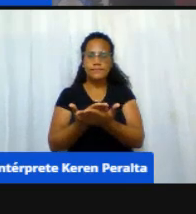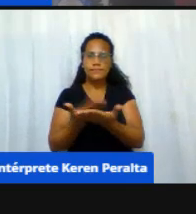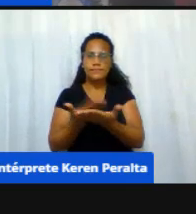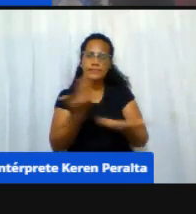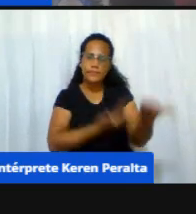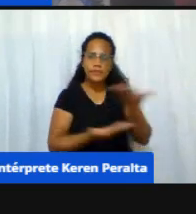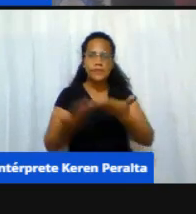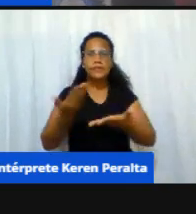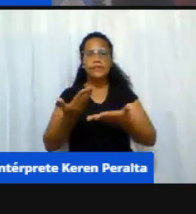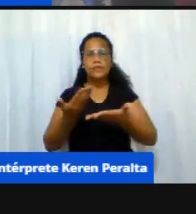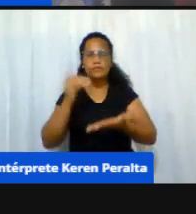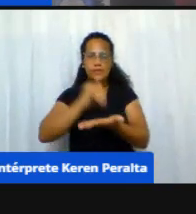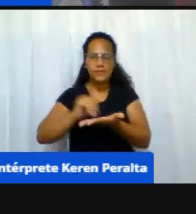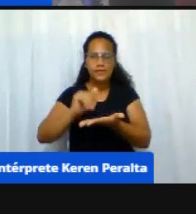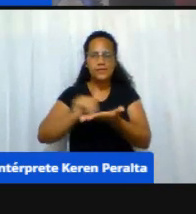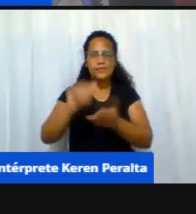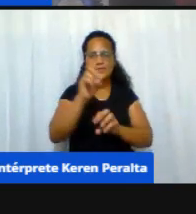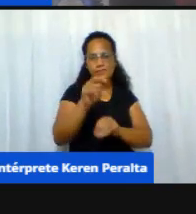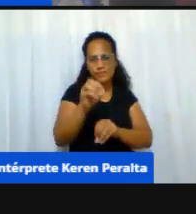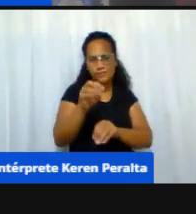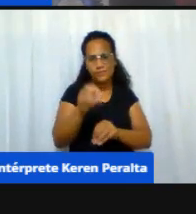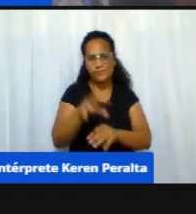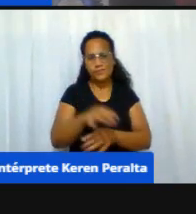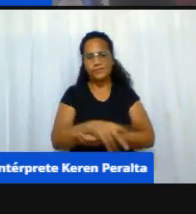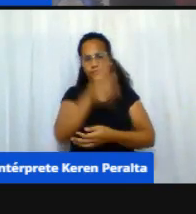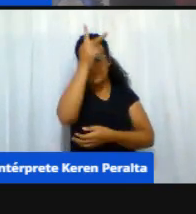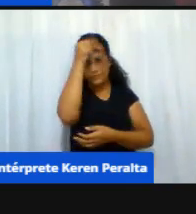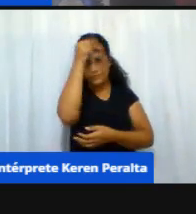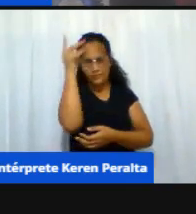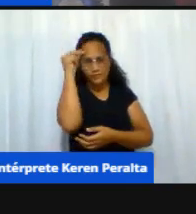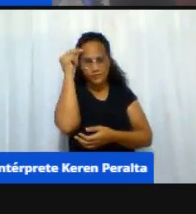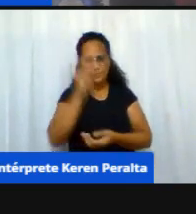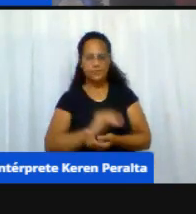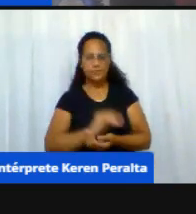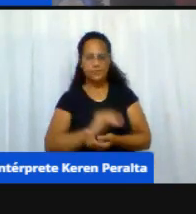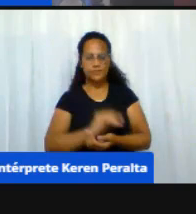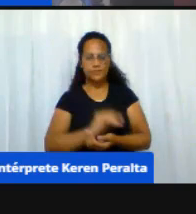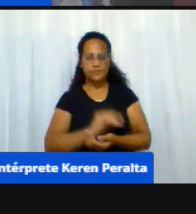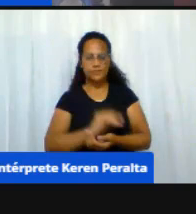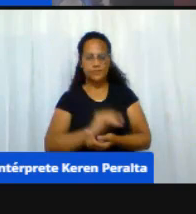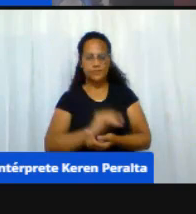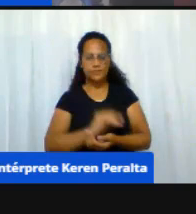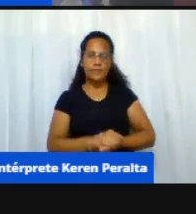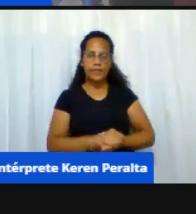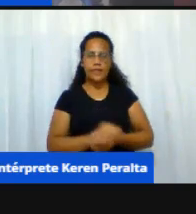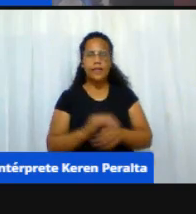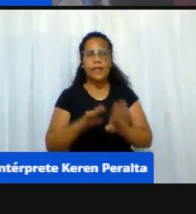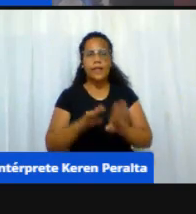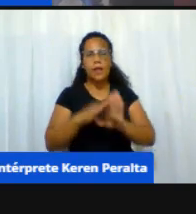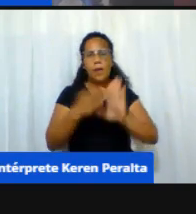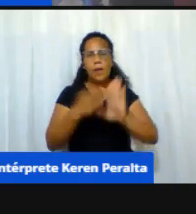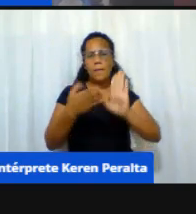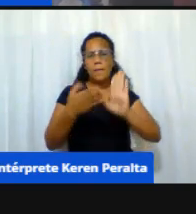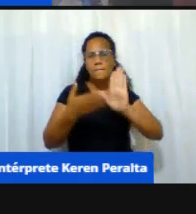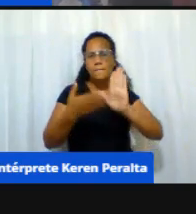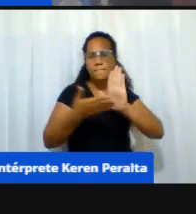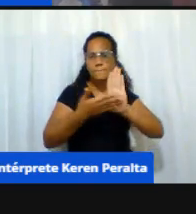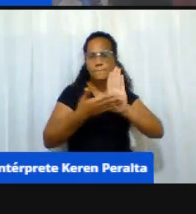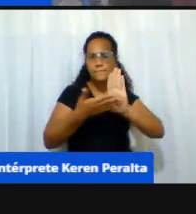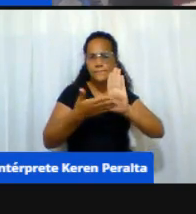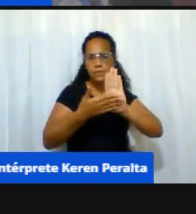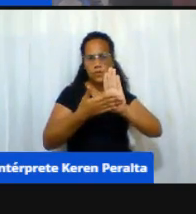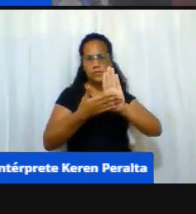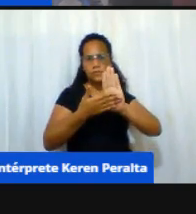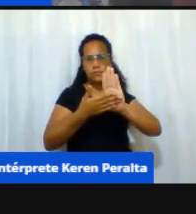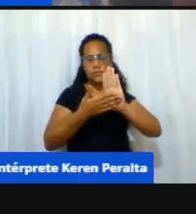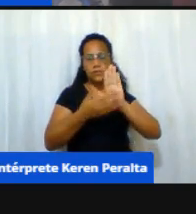Proposta de pauta apresentada, segue-se estudo sobre as habilidades de língua portuguesa conforme o macro